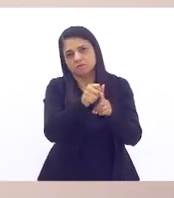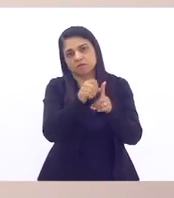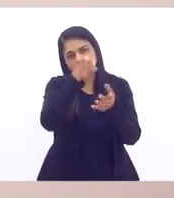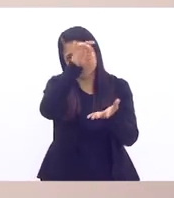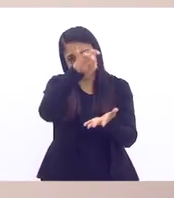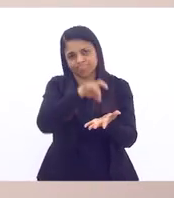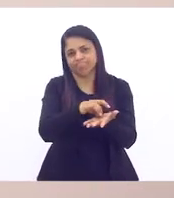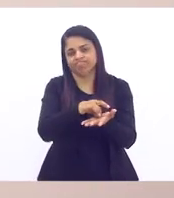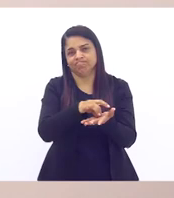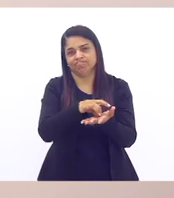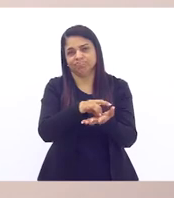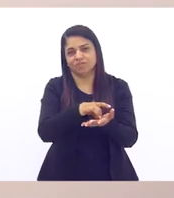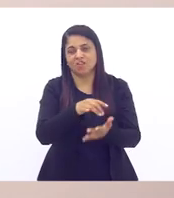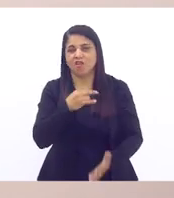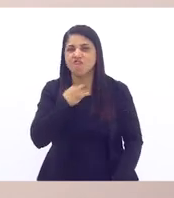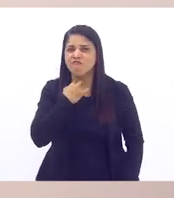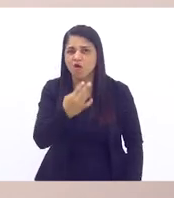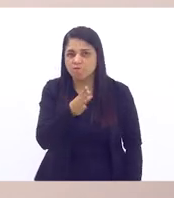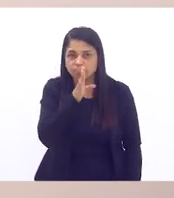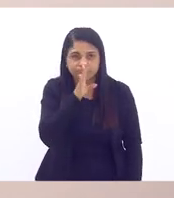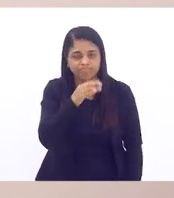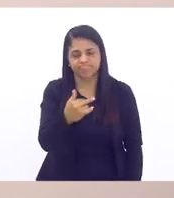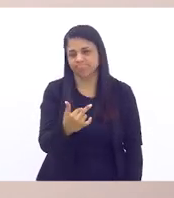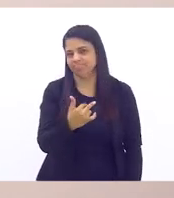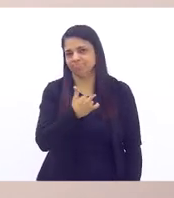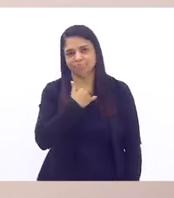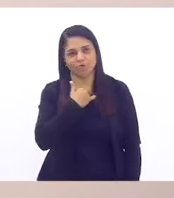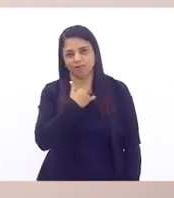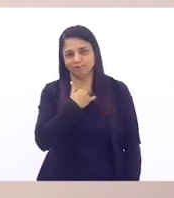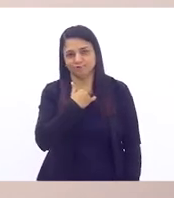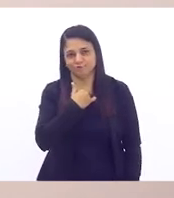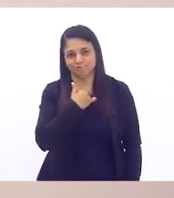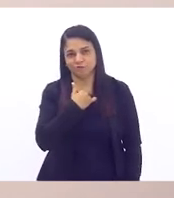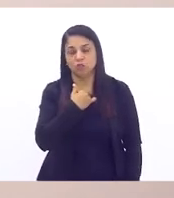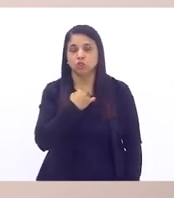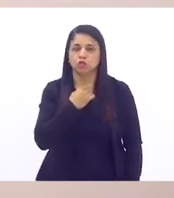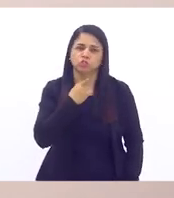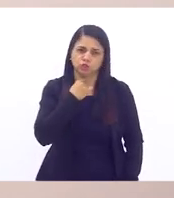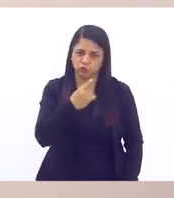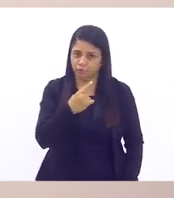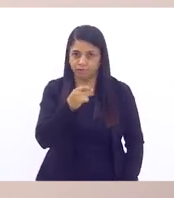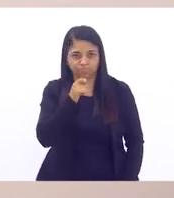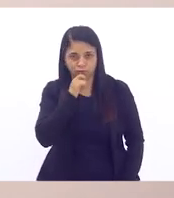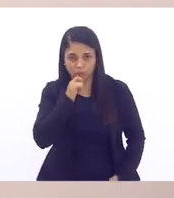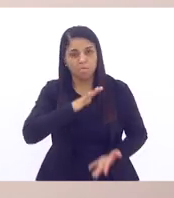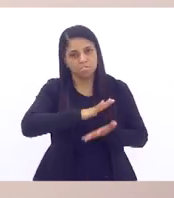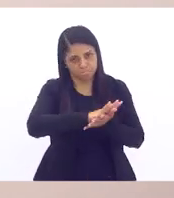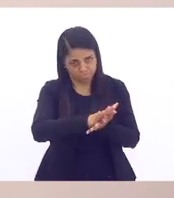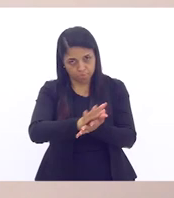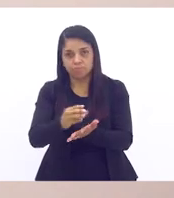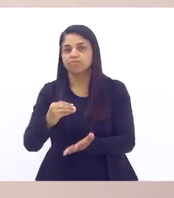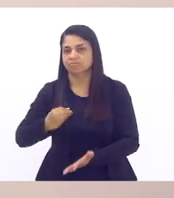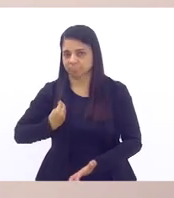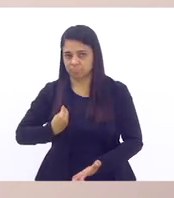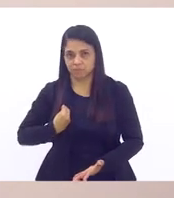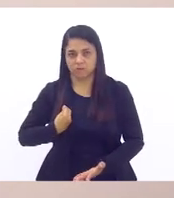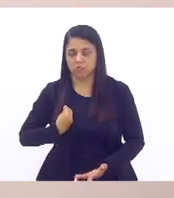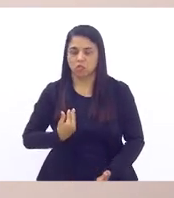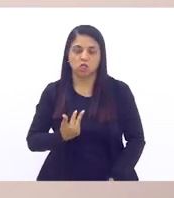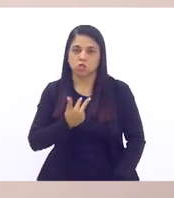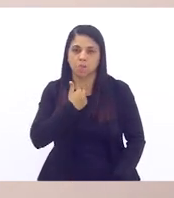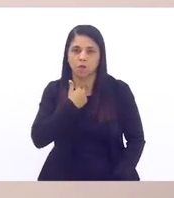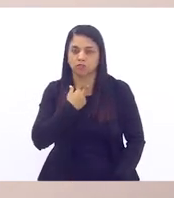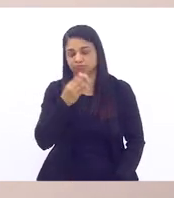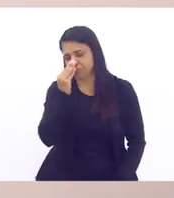por isso que a nossa voz não pode se calar agora não é Não há dúvida nenhuma que o preconceito existe a gente não pode também fechar os olhos para isso e